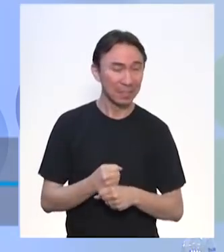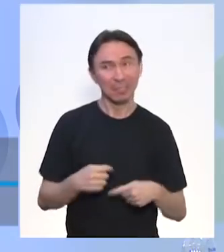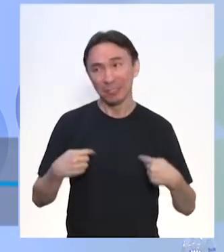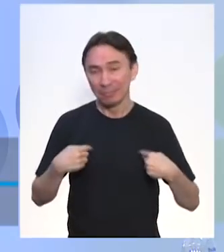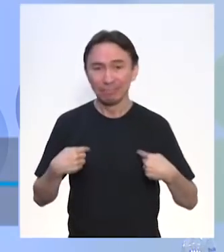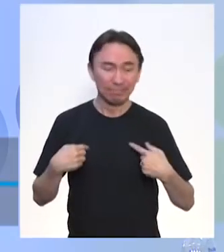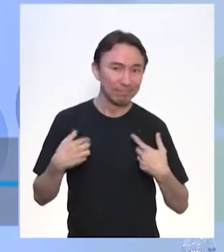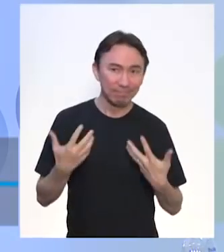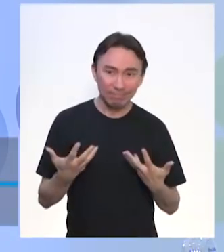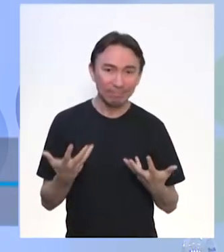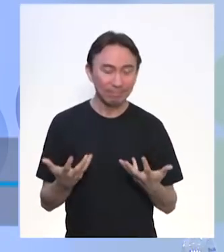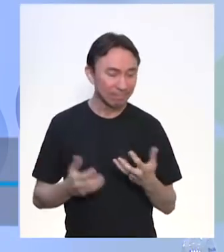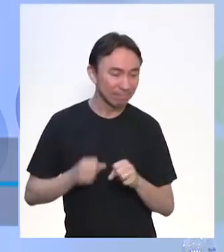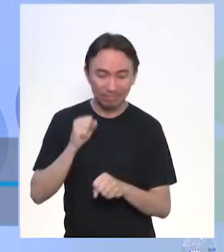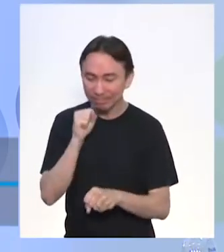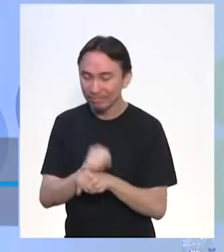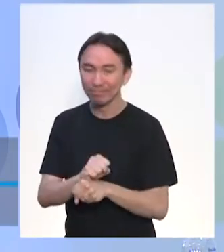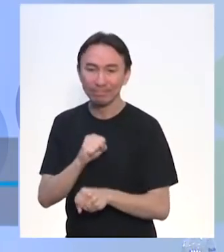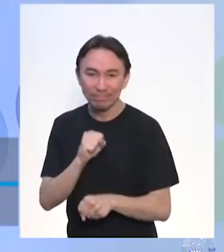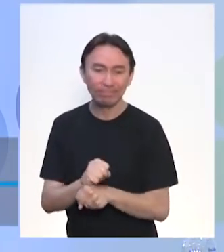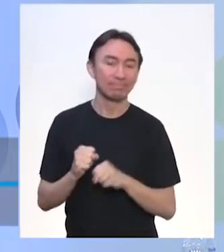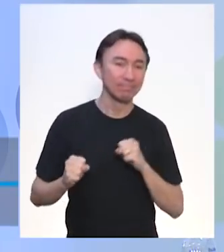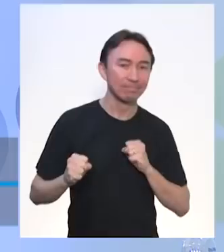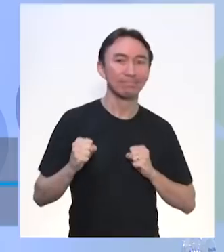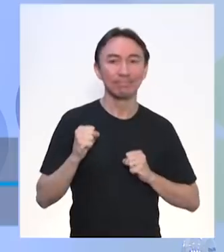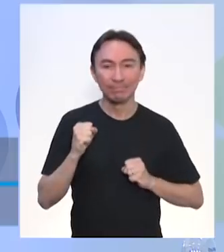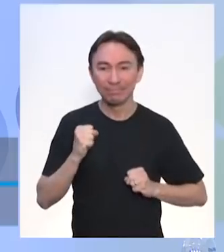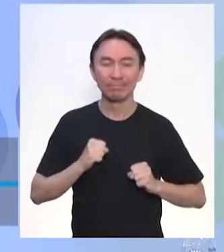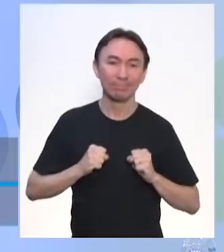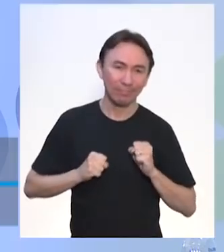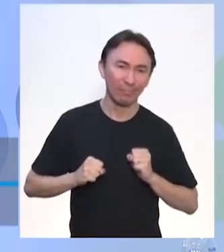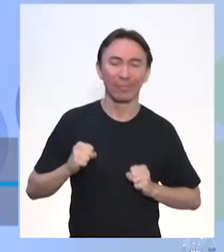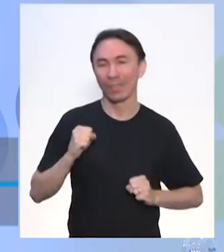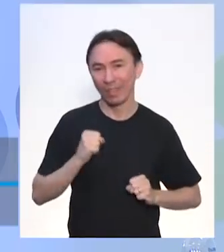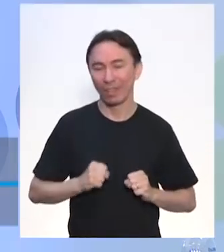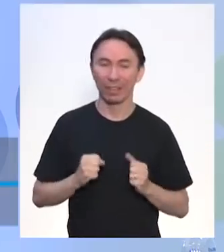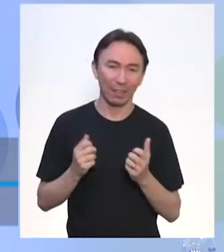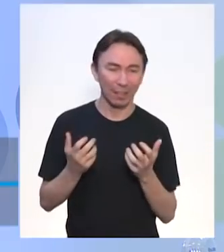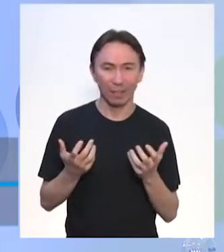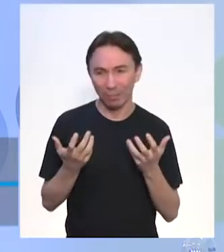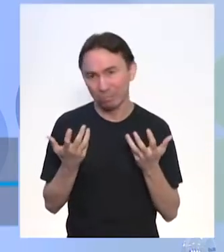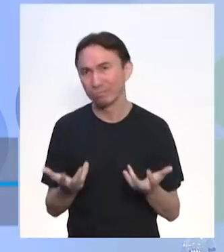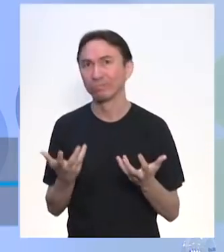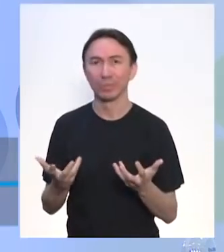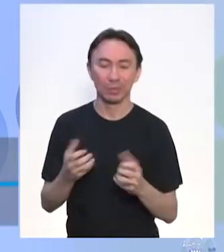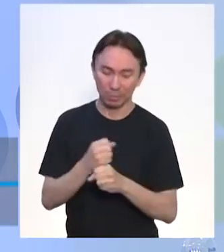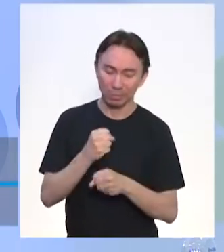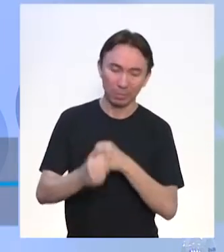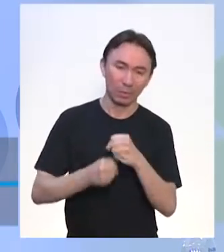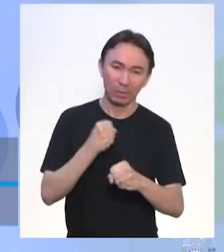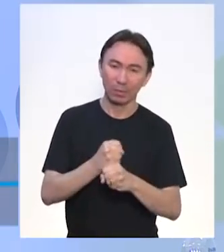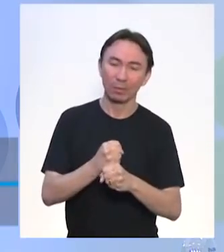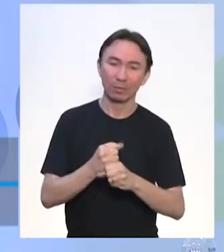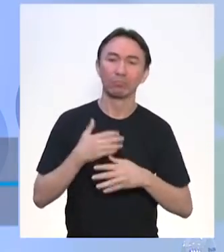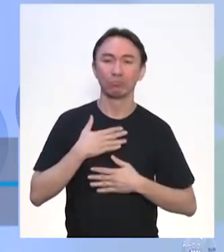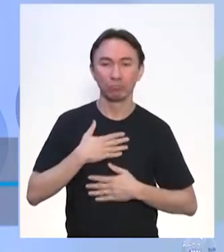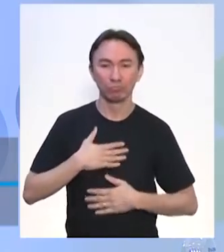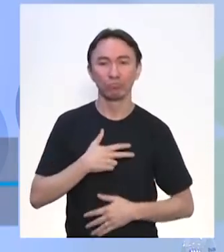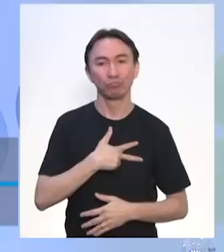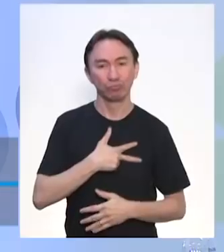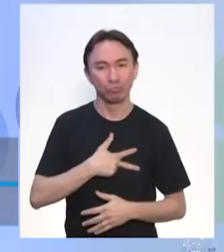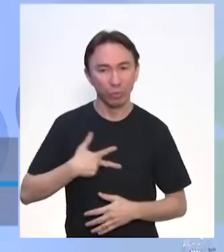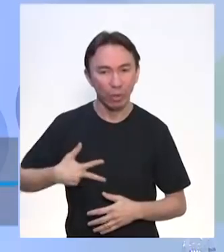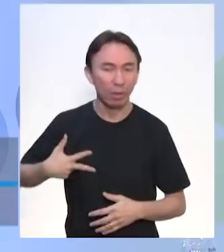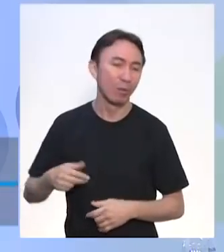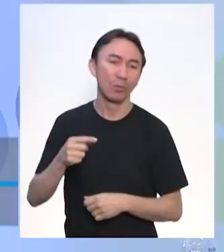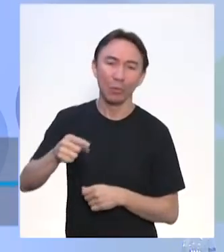profundamente esperançosa de que seja um ano com tranquilidade, que possamos desenvolver, as nossas